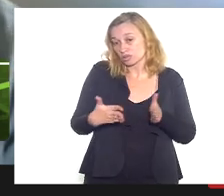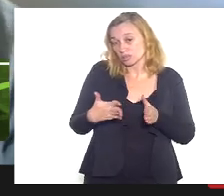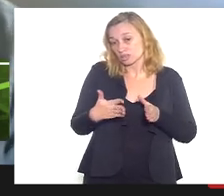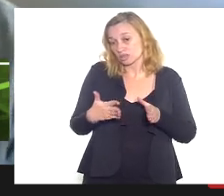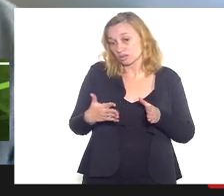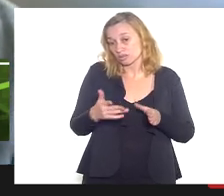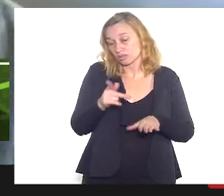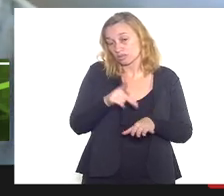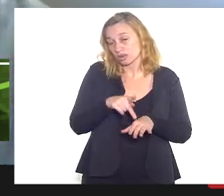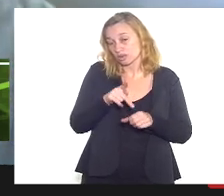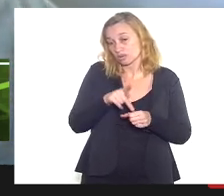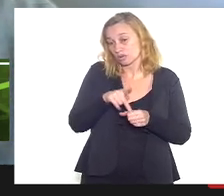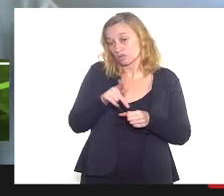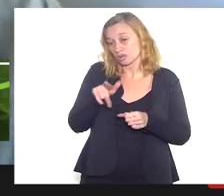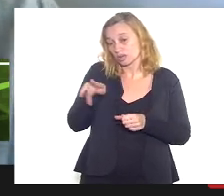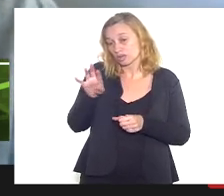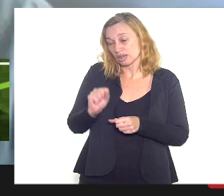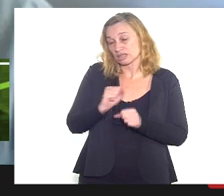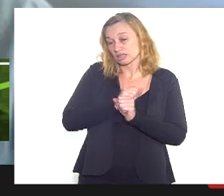e gás.